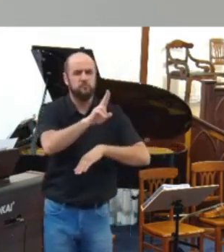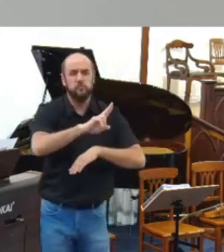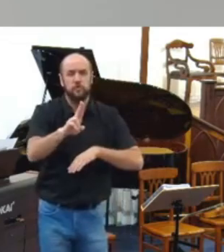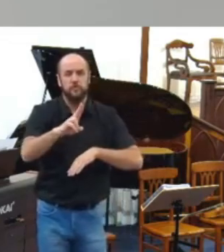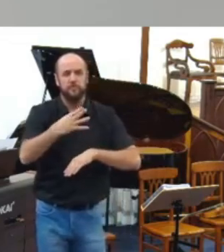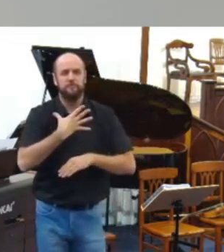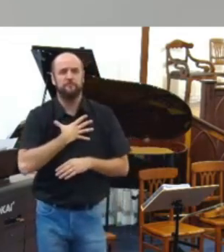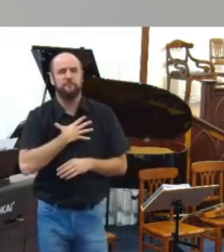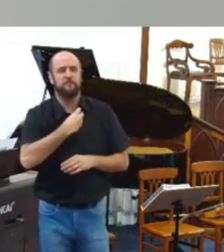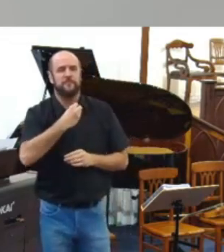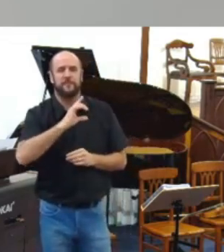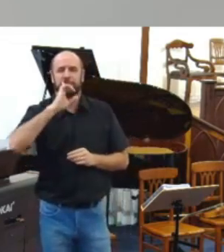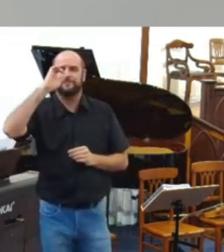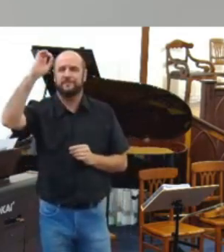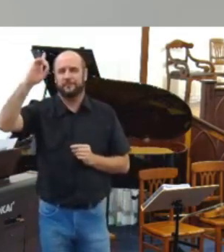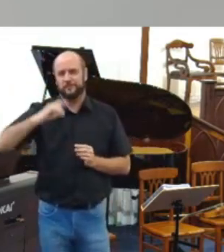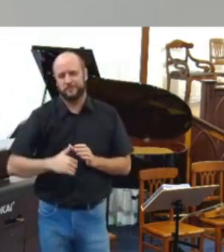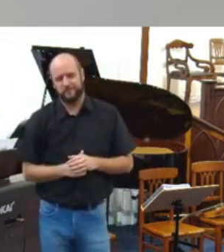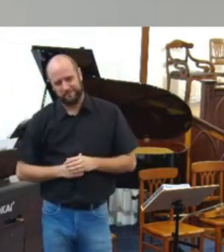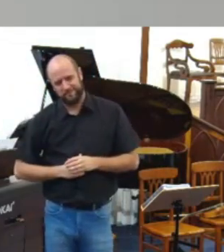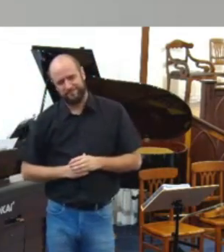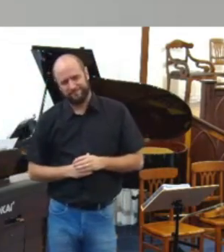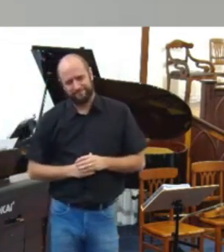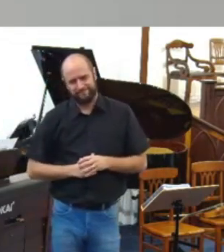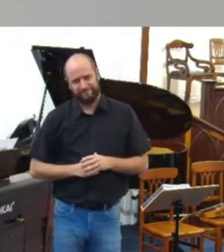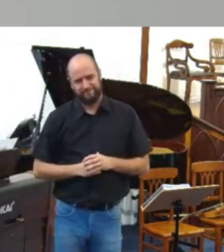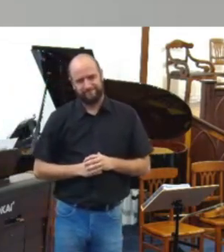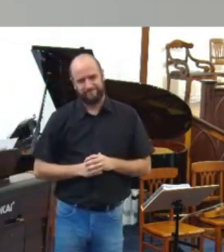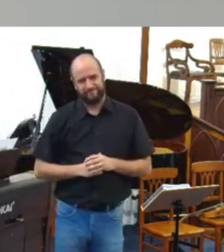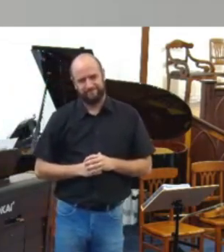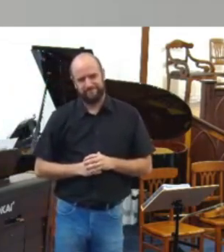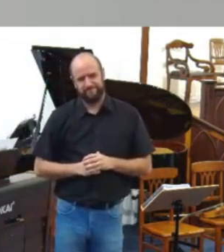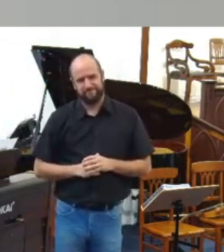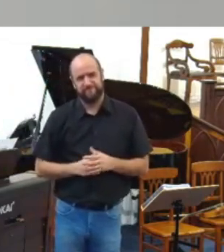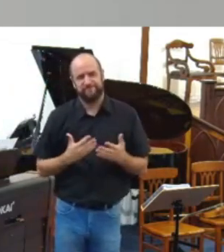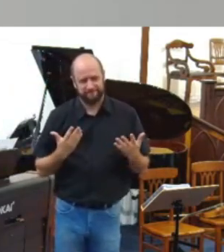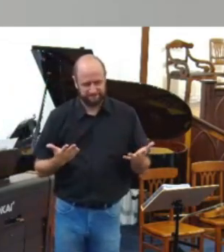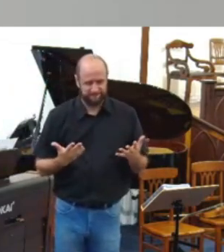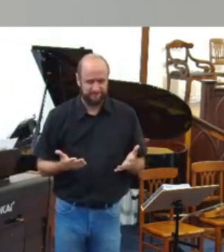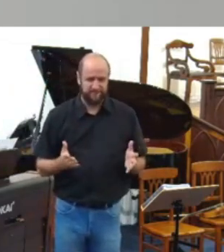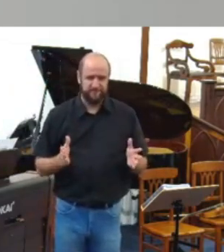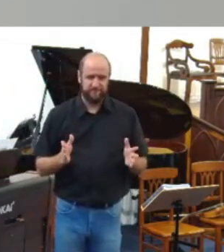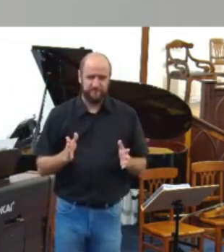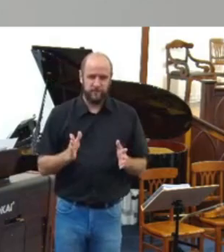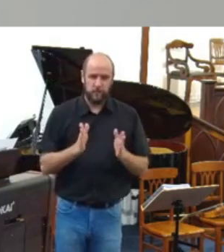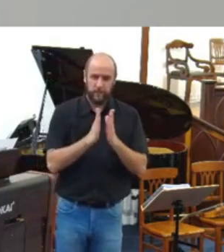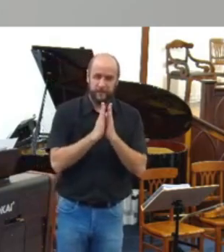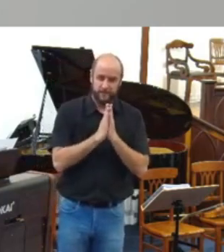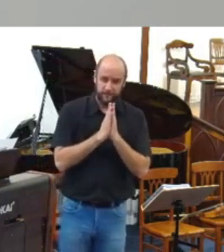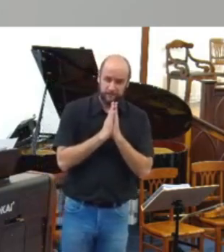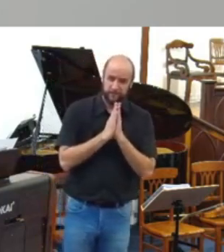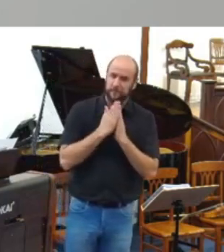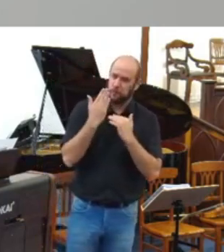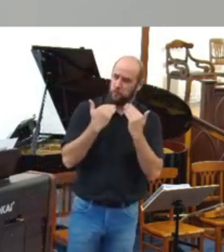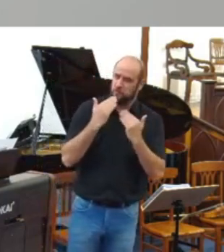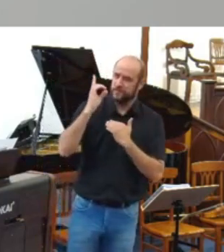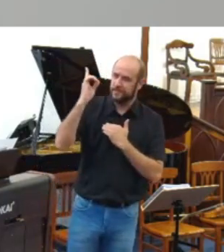filhos de Deus. É isso. Feche seus olhos, vamos falar com